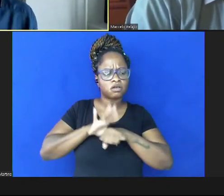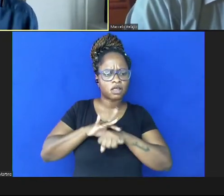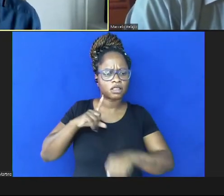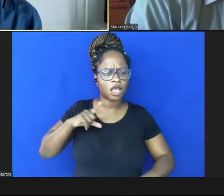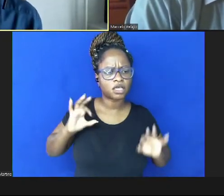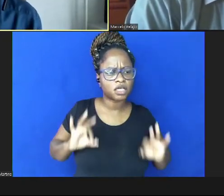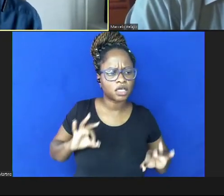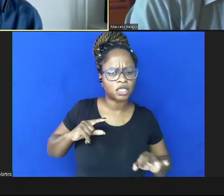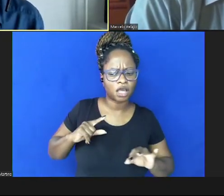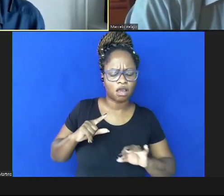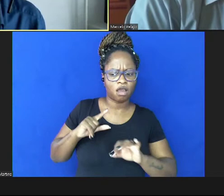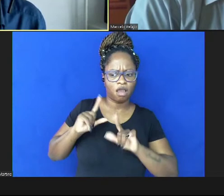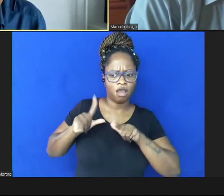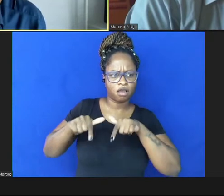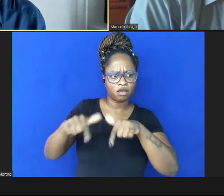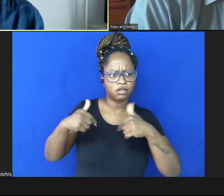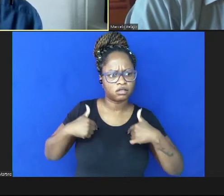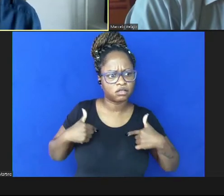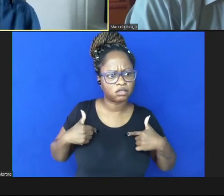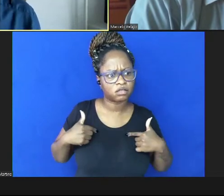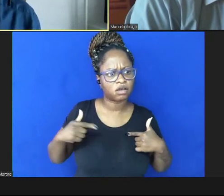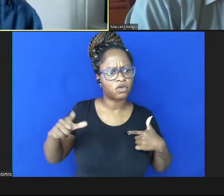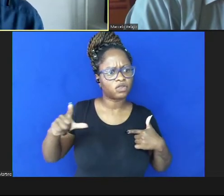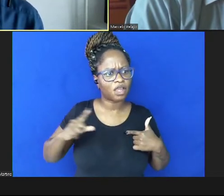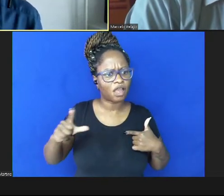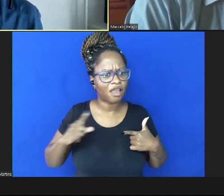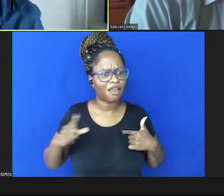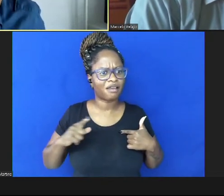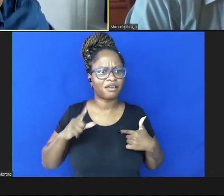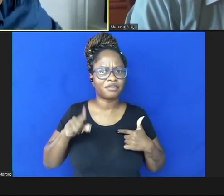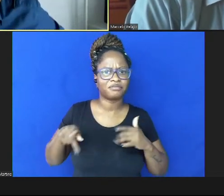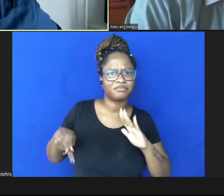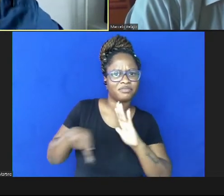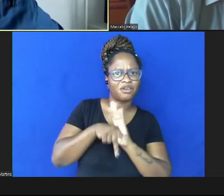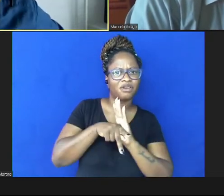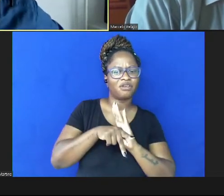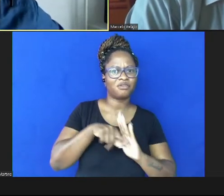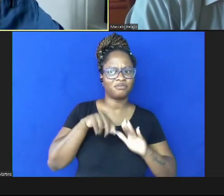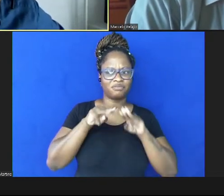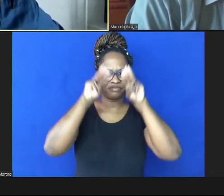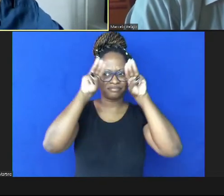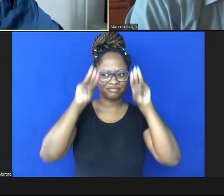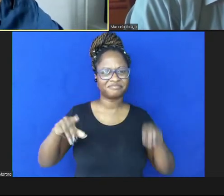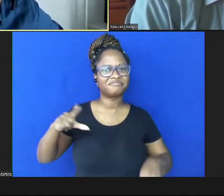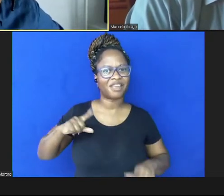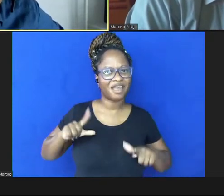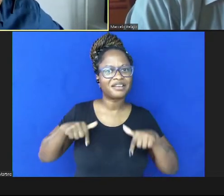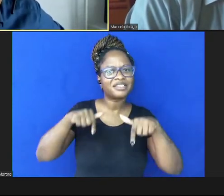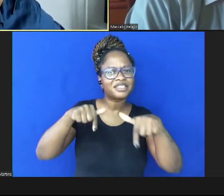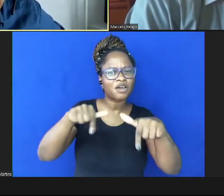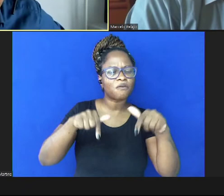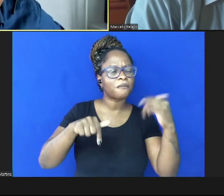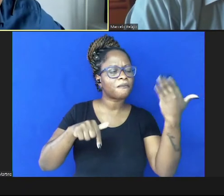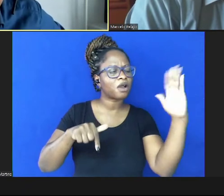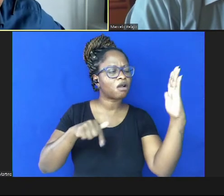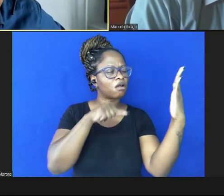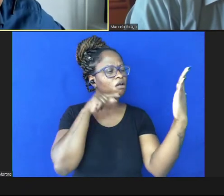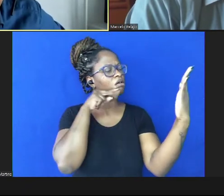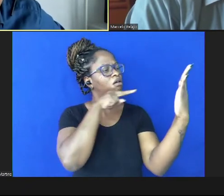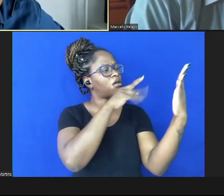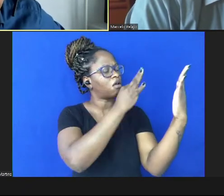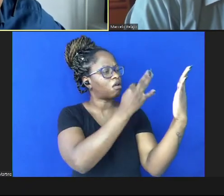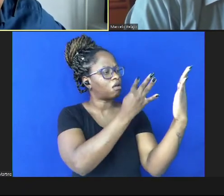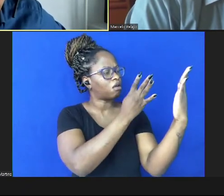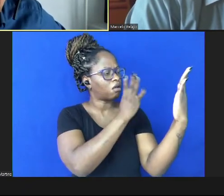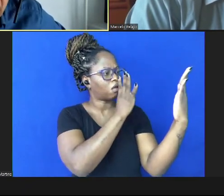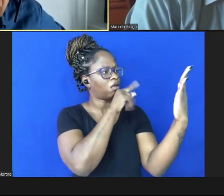efeito espelho que é muito frequente no nosso museu. Acho que é muito fundamental